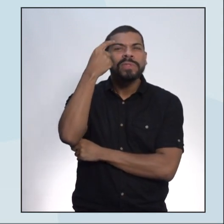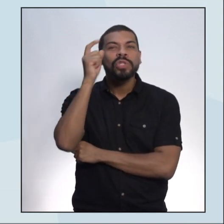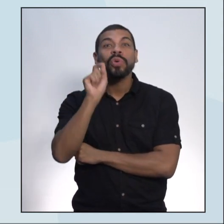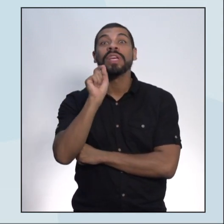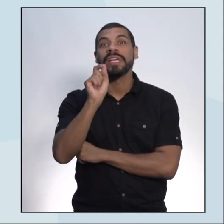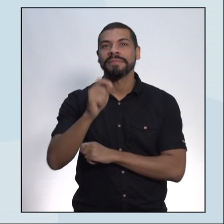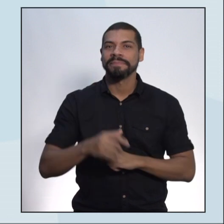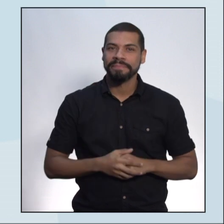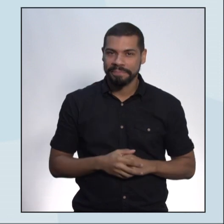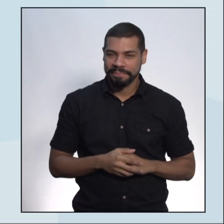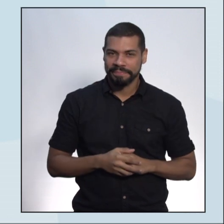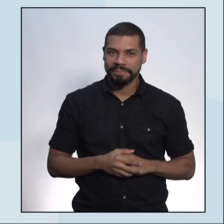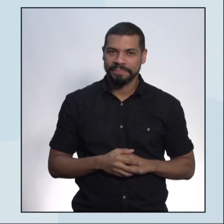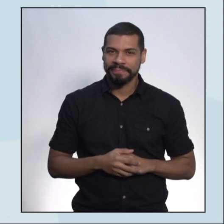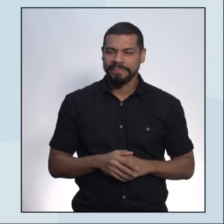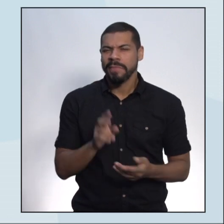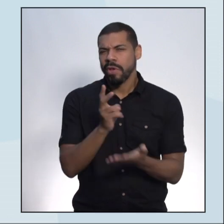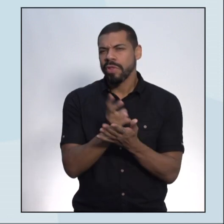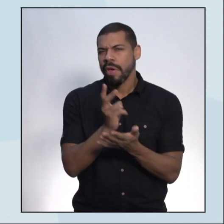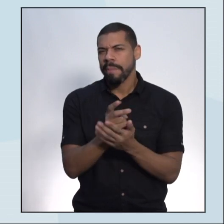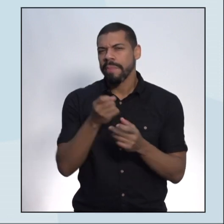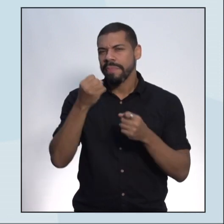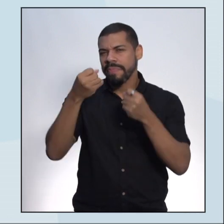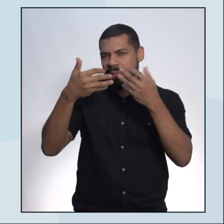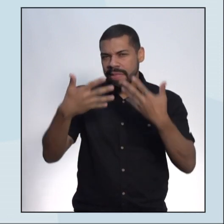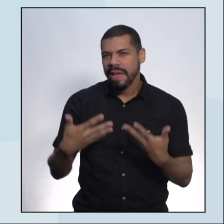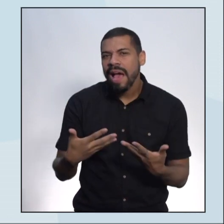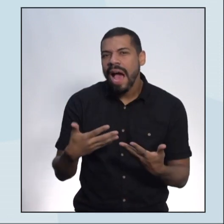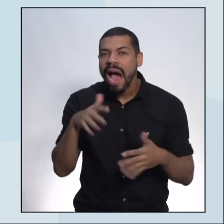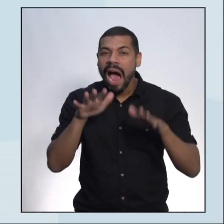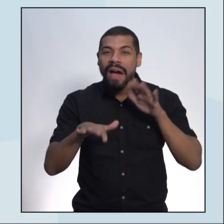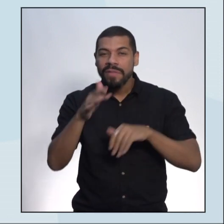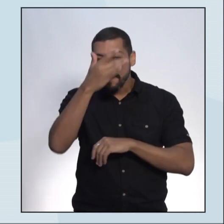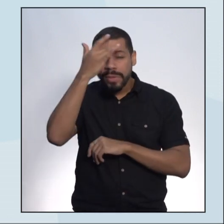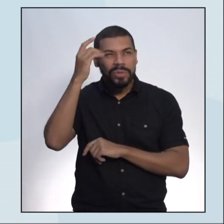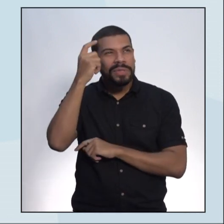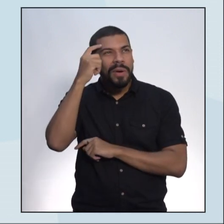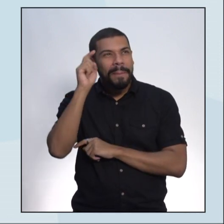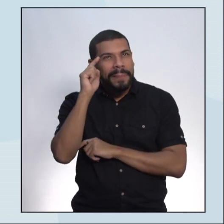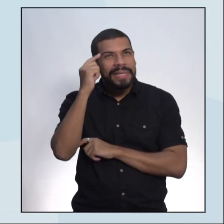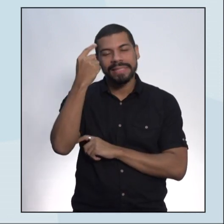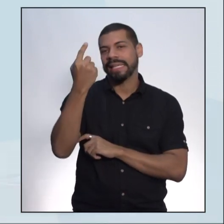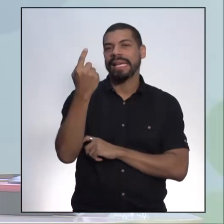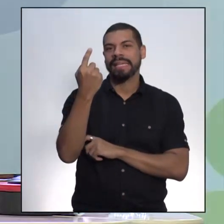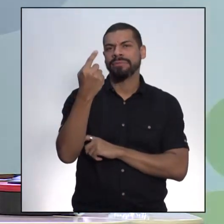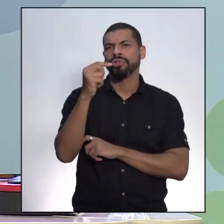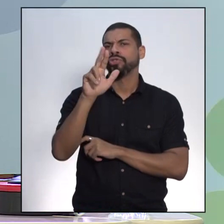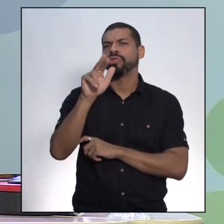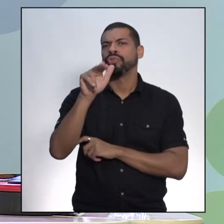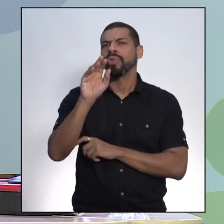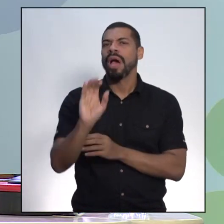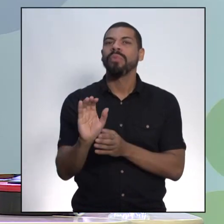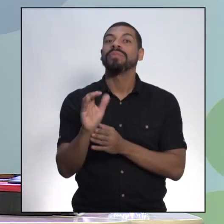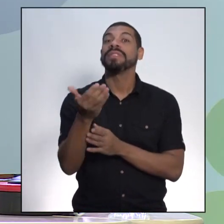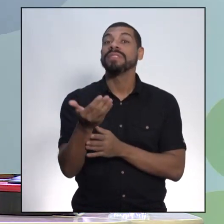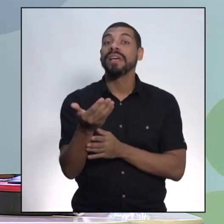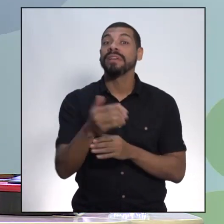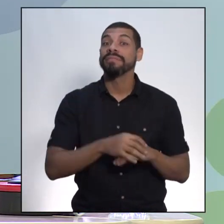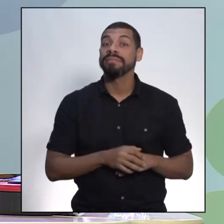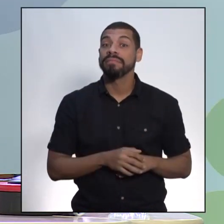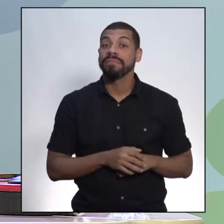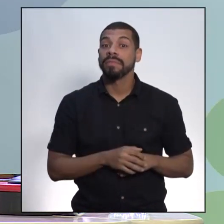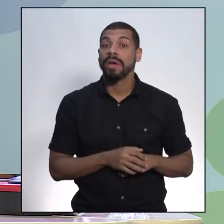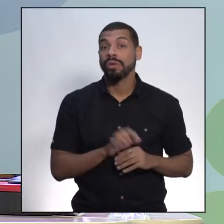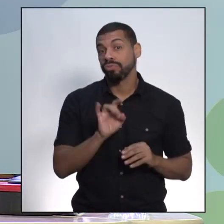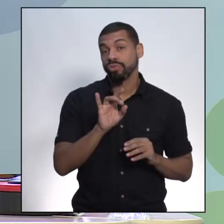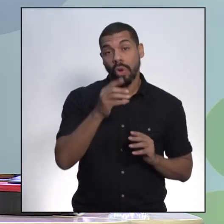né, alguém pensa. Eu sempre digo assim, você ter uma ideia e essa ideia não for executada, ela passa a ser